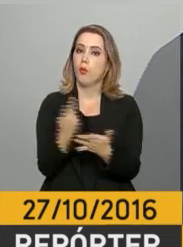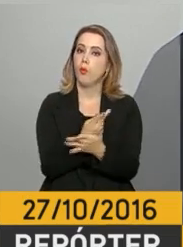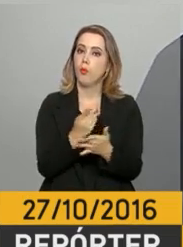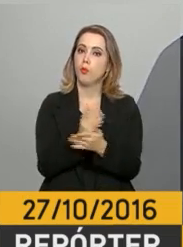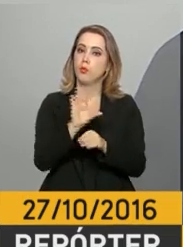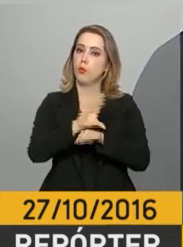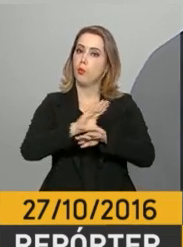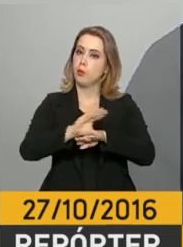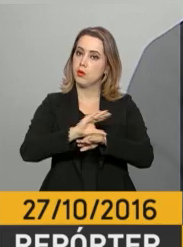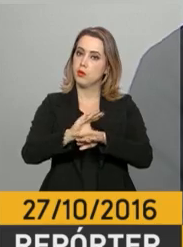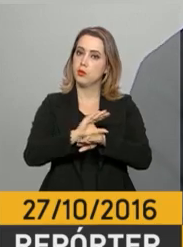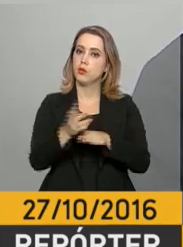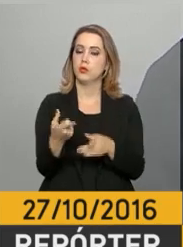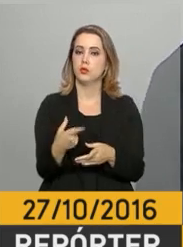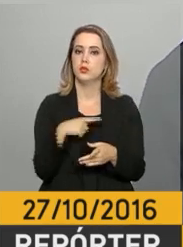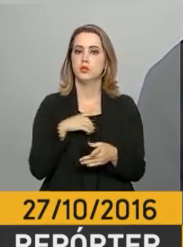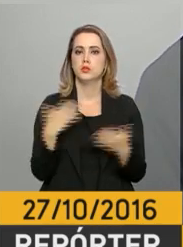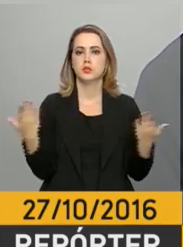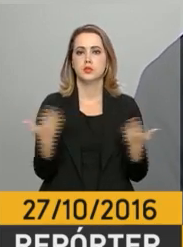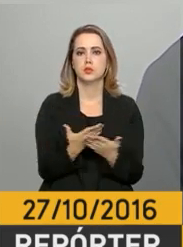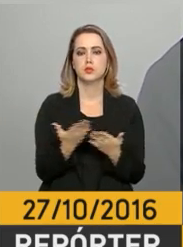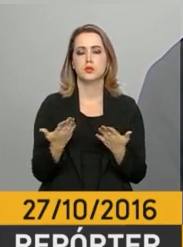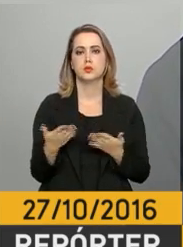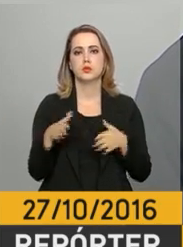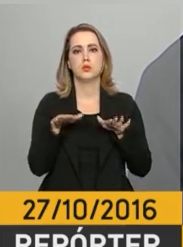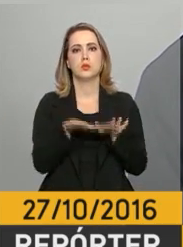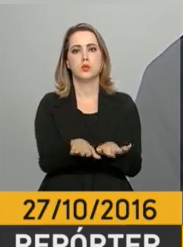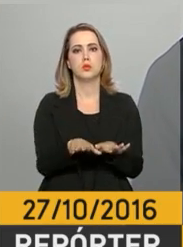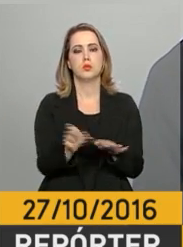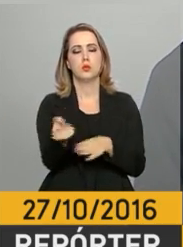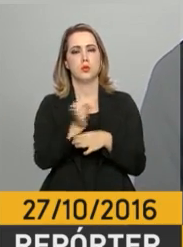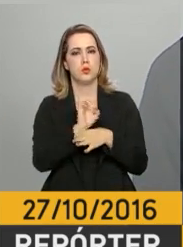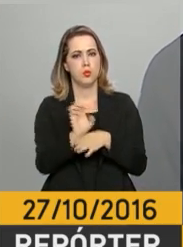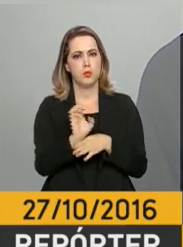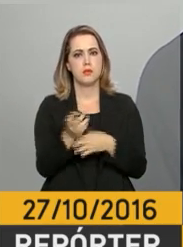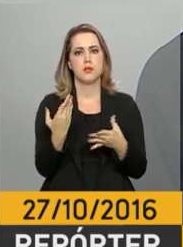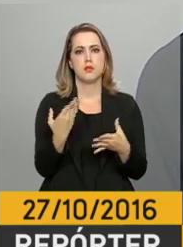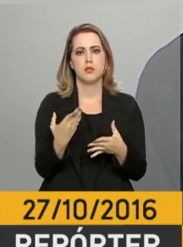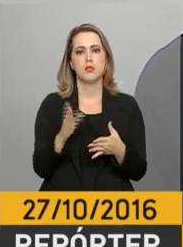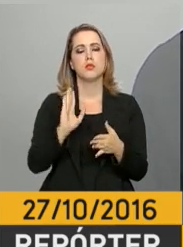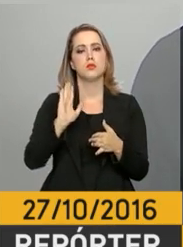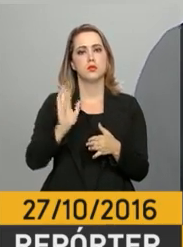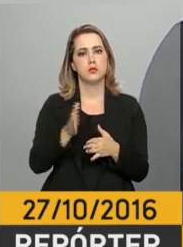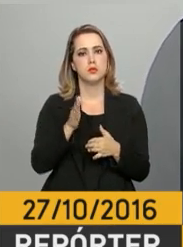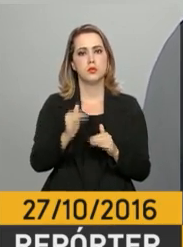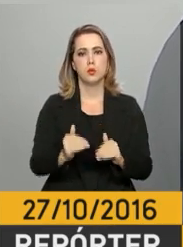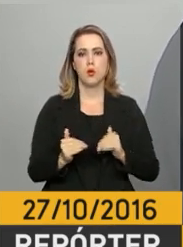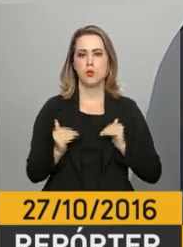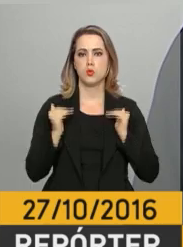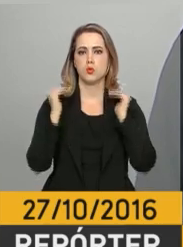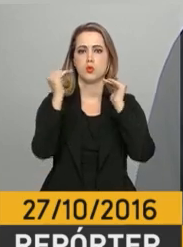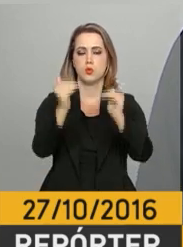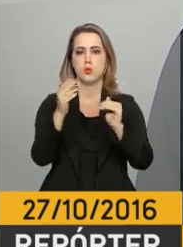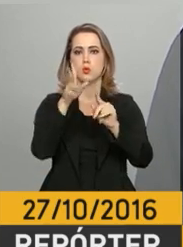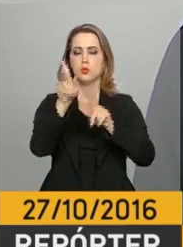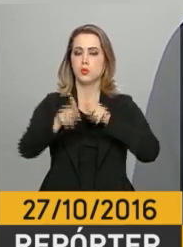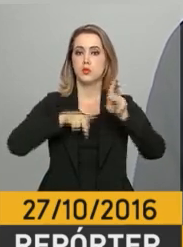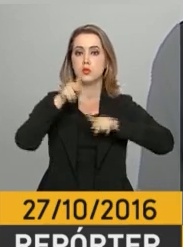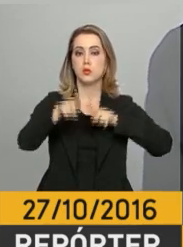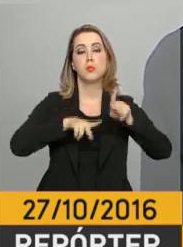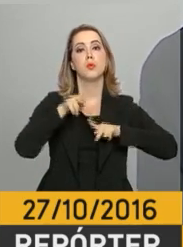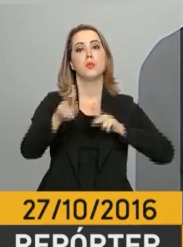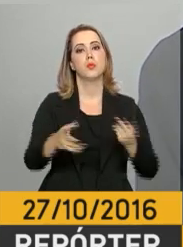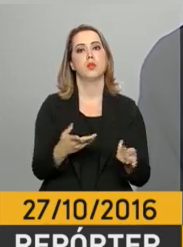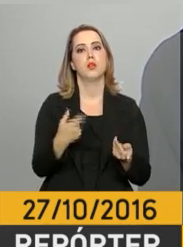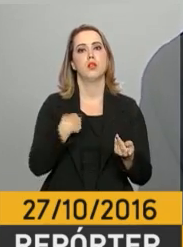estabelecida Ou seja a corporificação do Estado tal como posta pela soberania popular em dado momento histórico